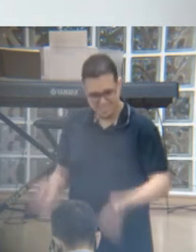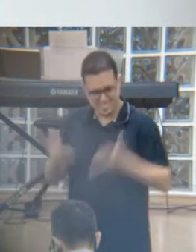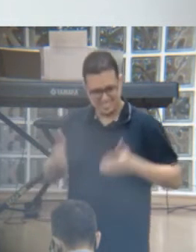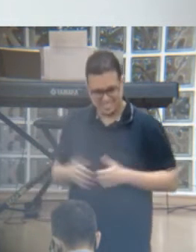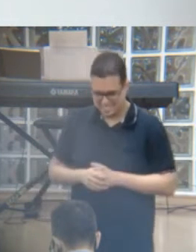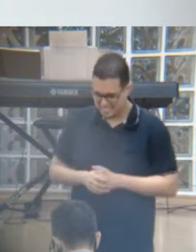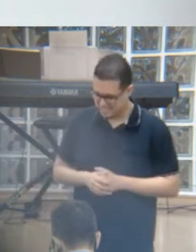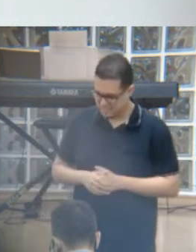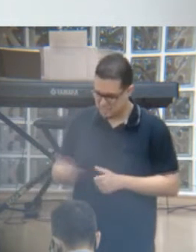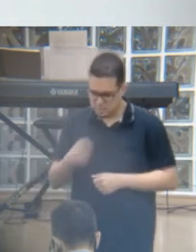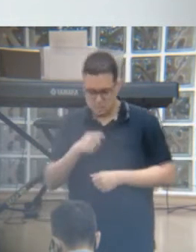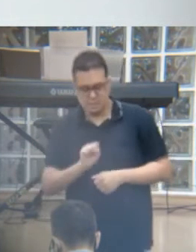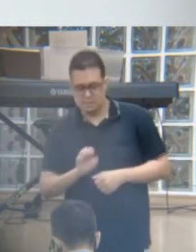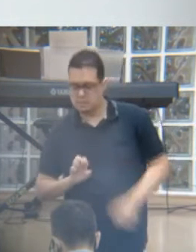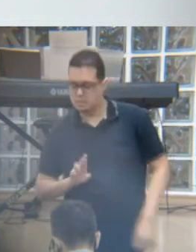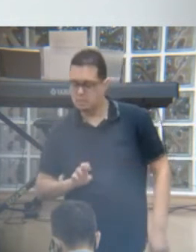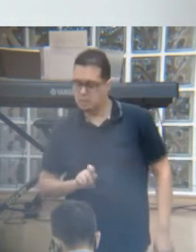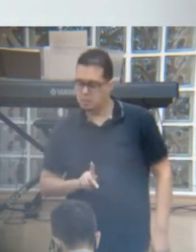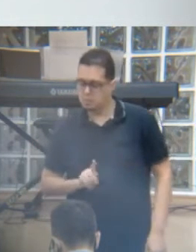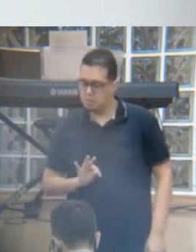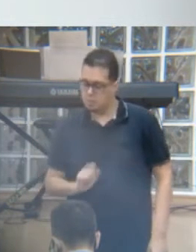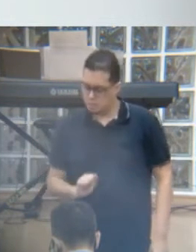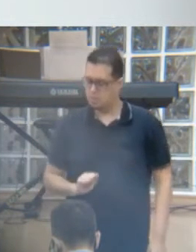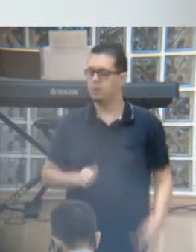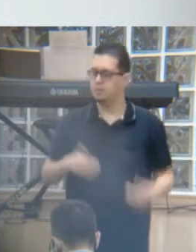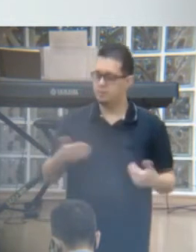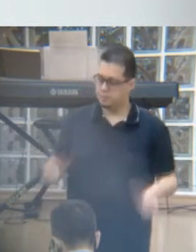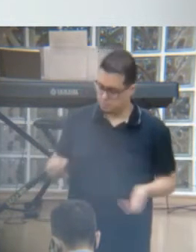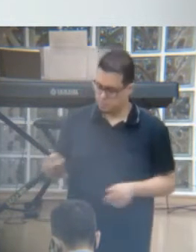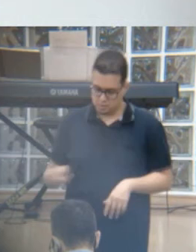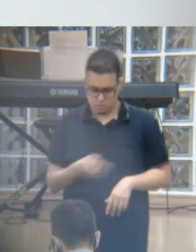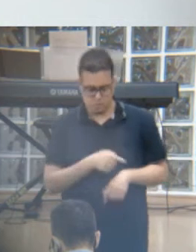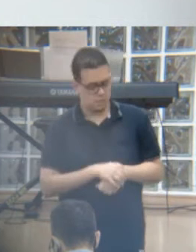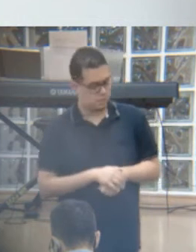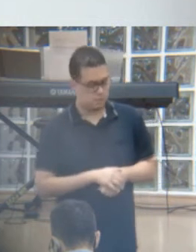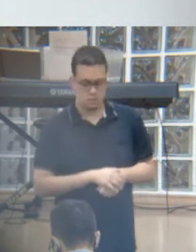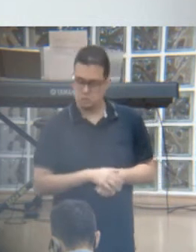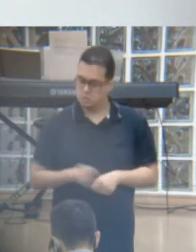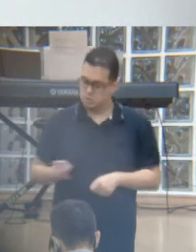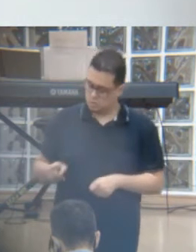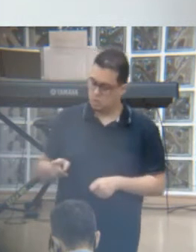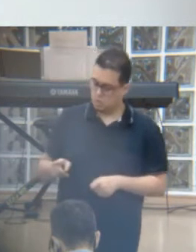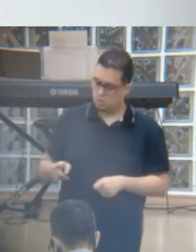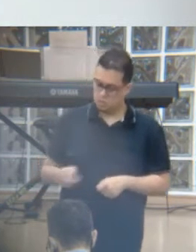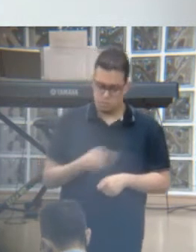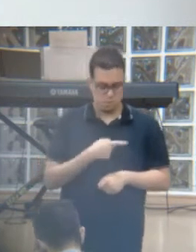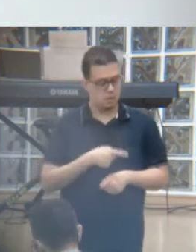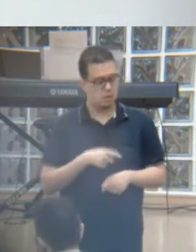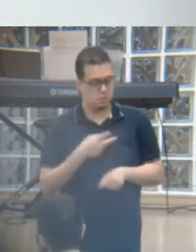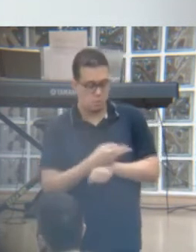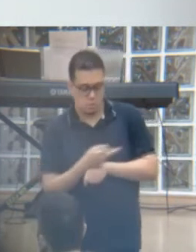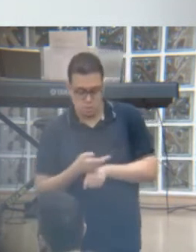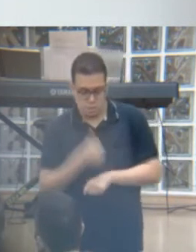pertence a Sidom, e demora ali, onde ordenei a uma mulher viúva que te dê